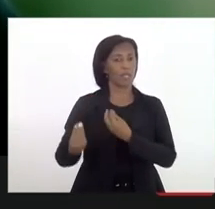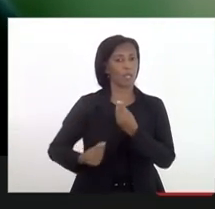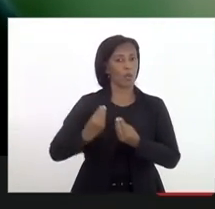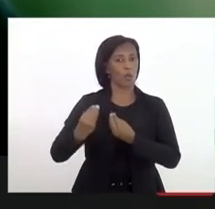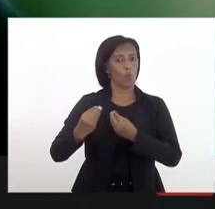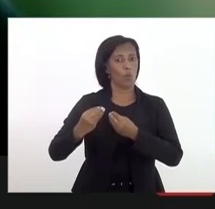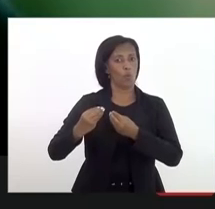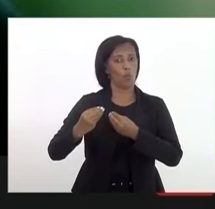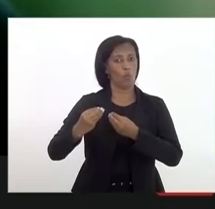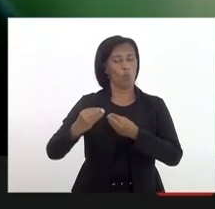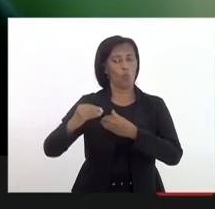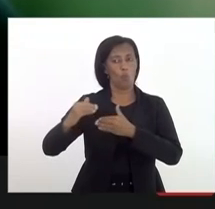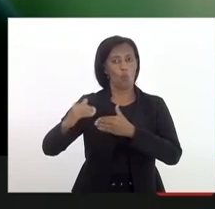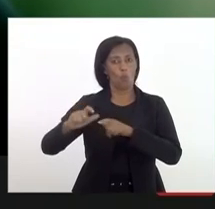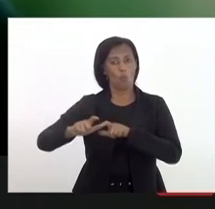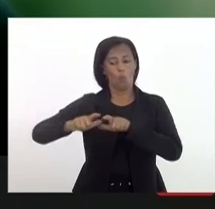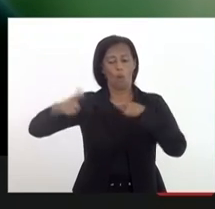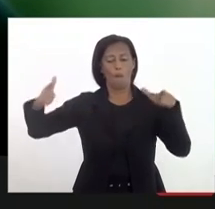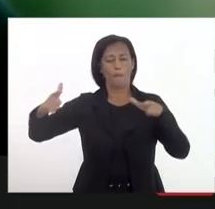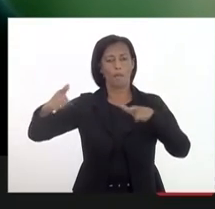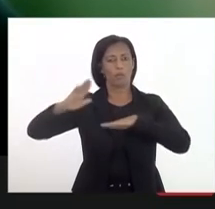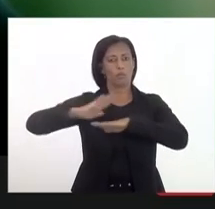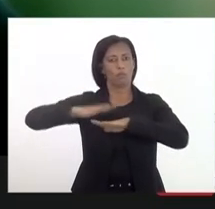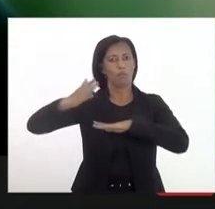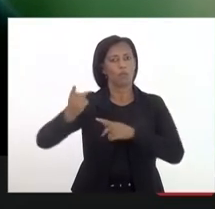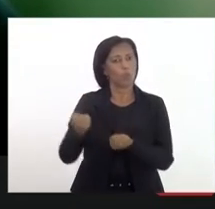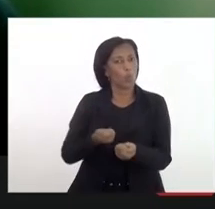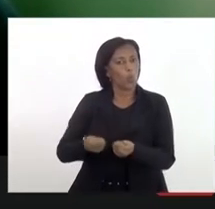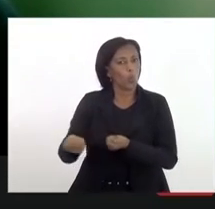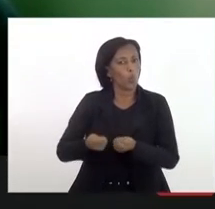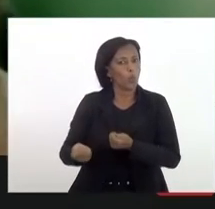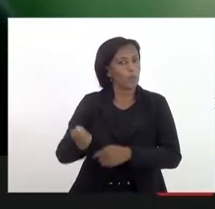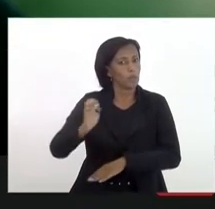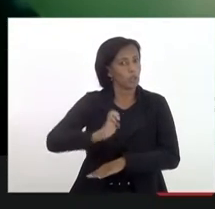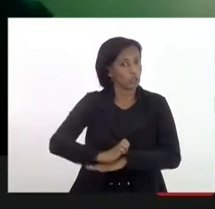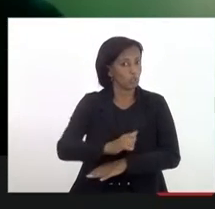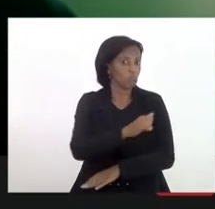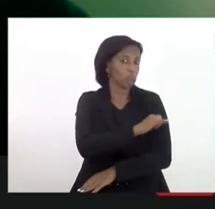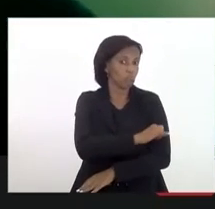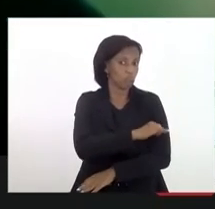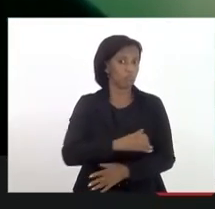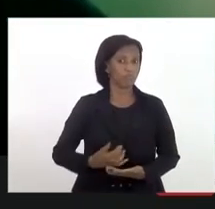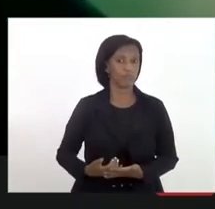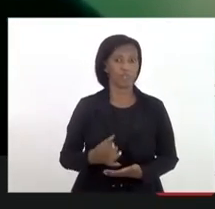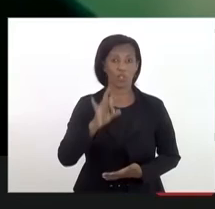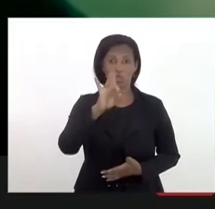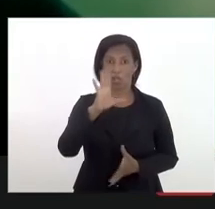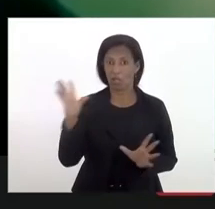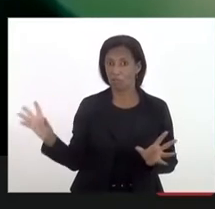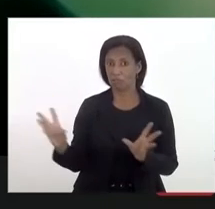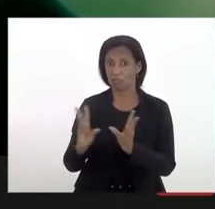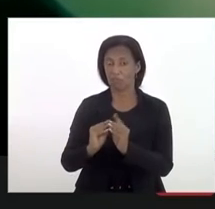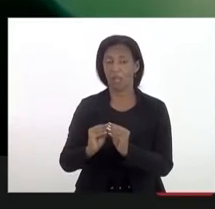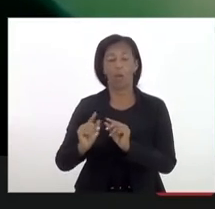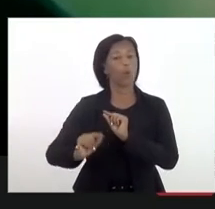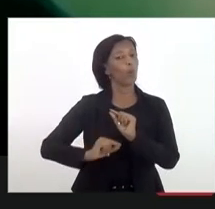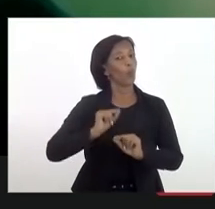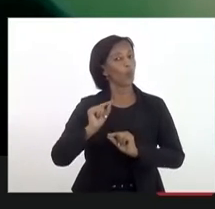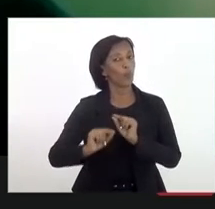um aumento muito grande para a própria economia do Estado do Rio de Janeiro, né? Então, eu só queria terminar aqui dizendo